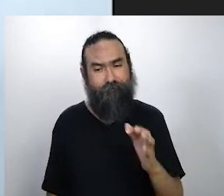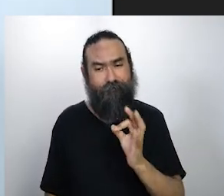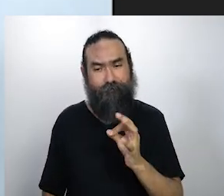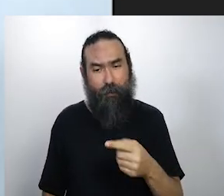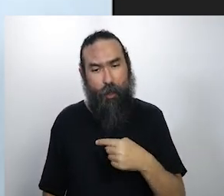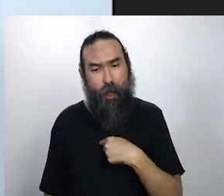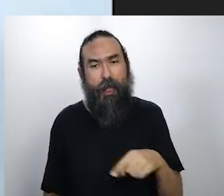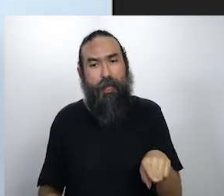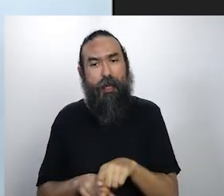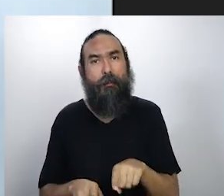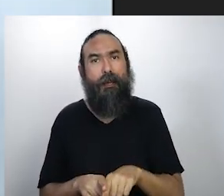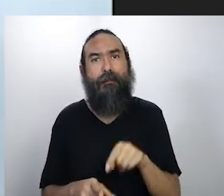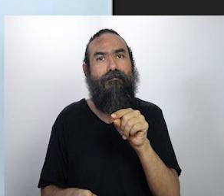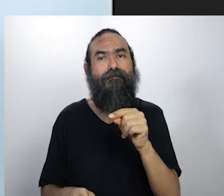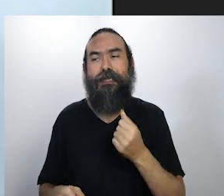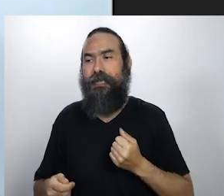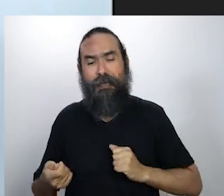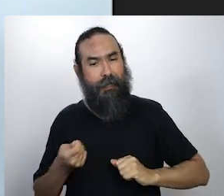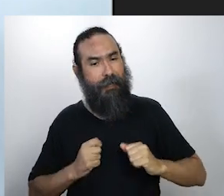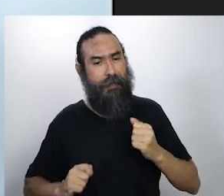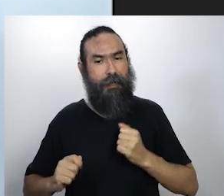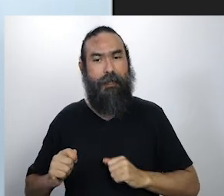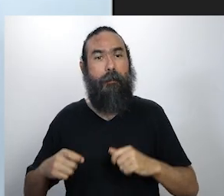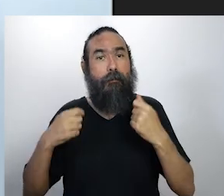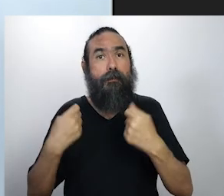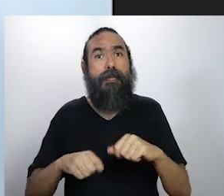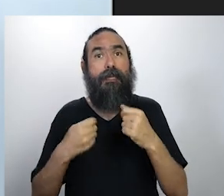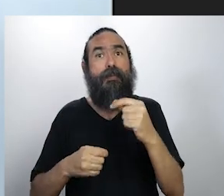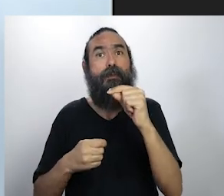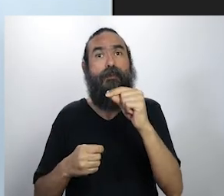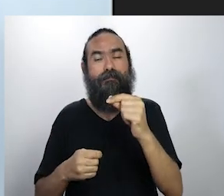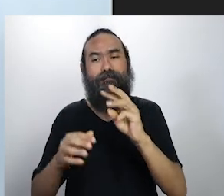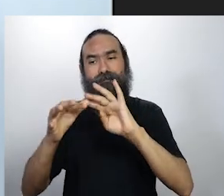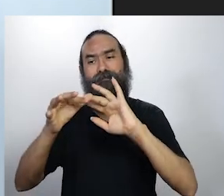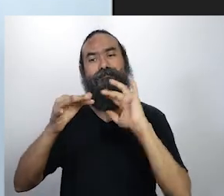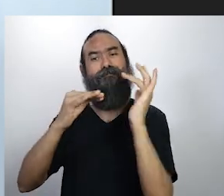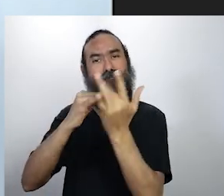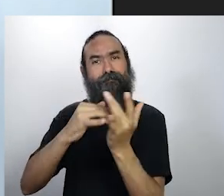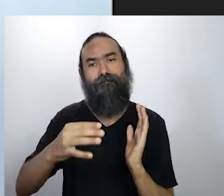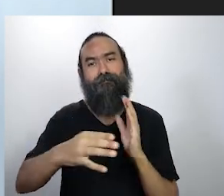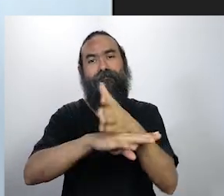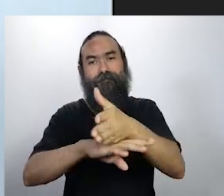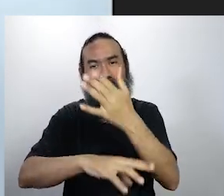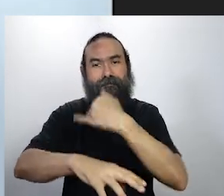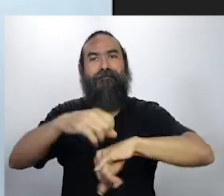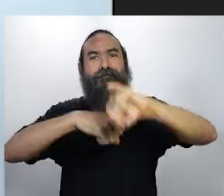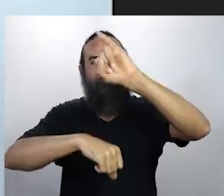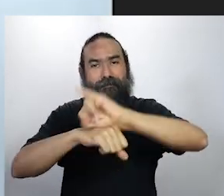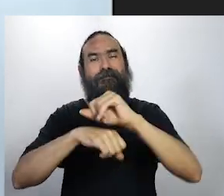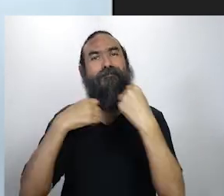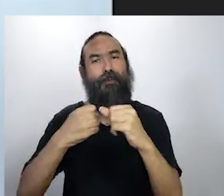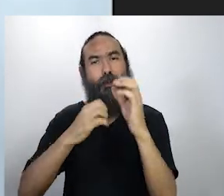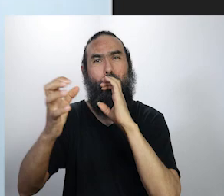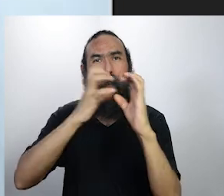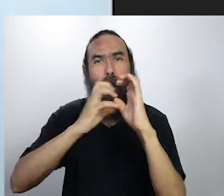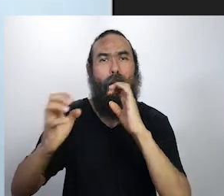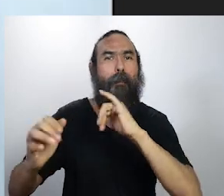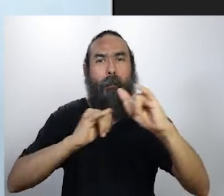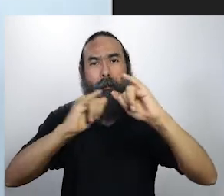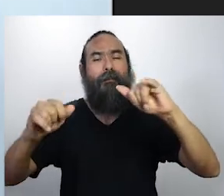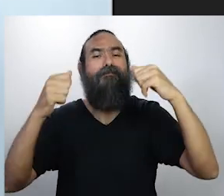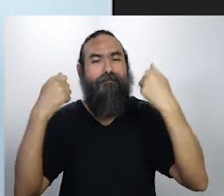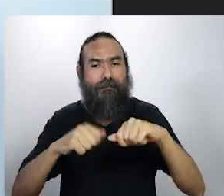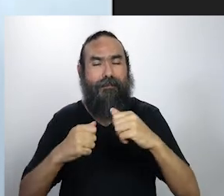mídia. Eu vi muita gente, vi muita gente no início, né, usando a tecnologia para discutir vários